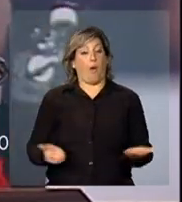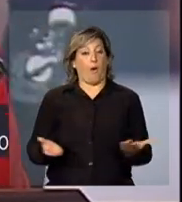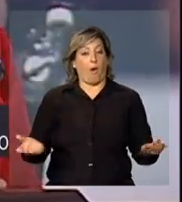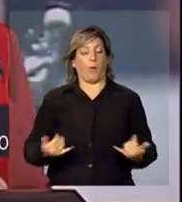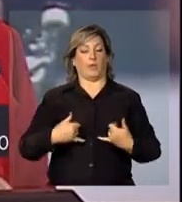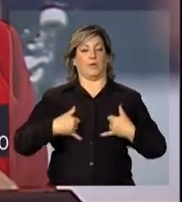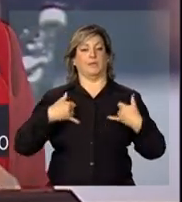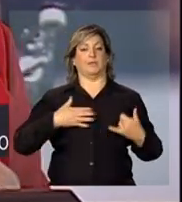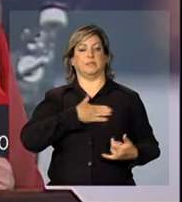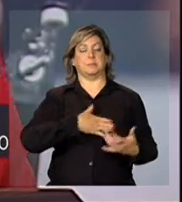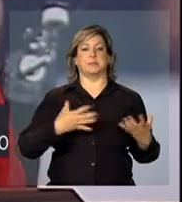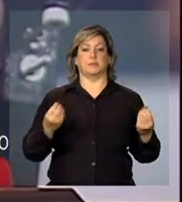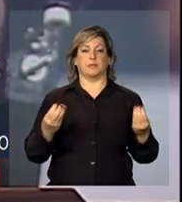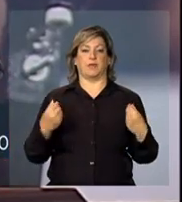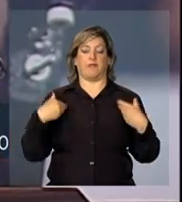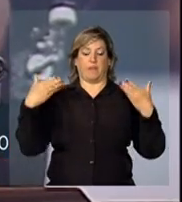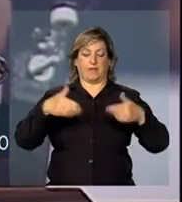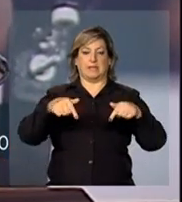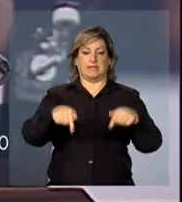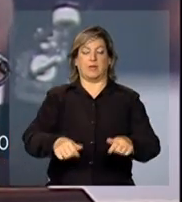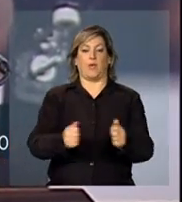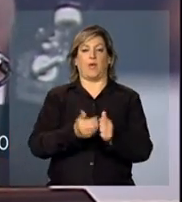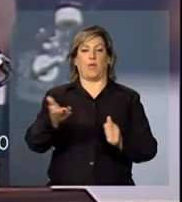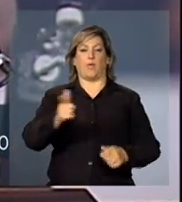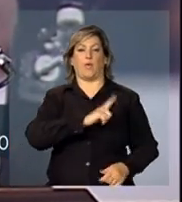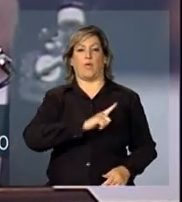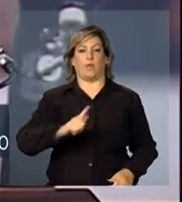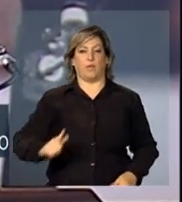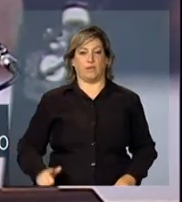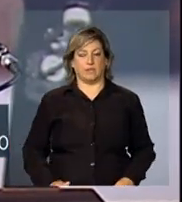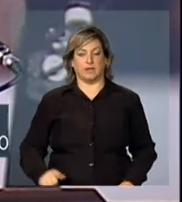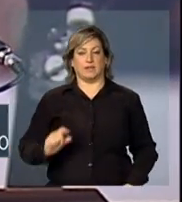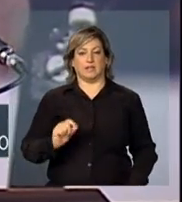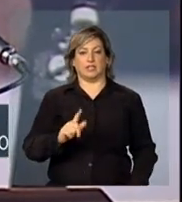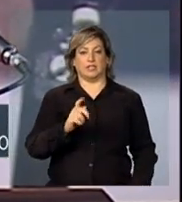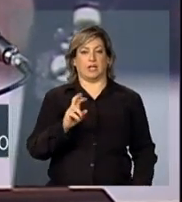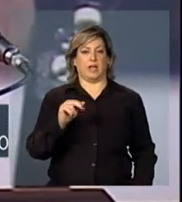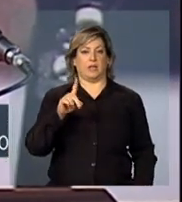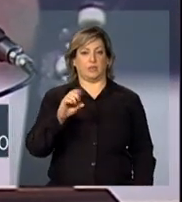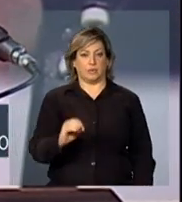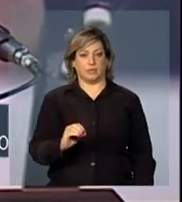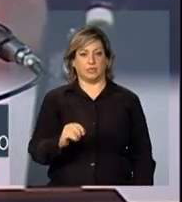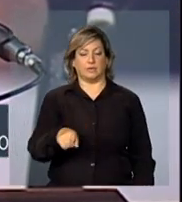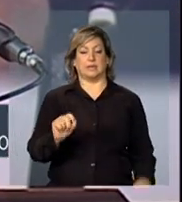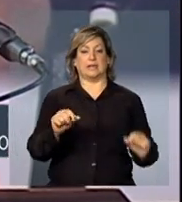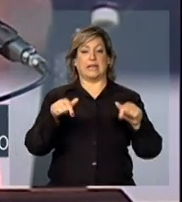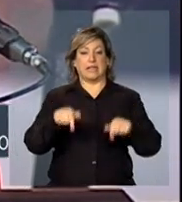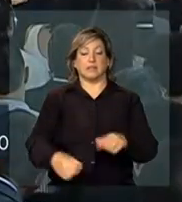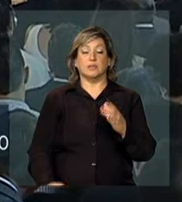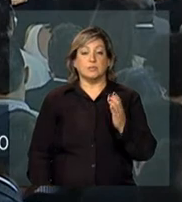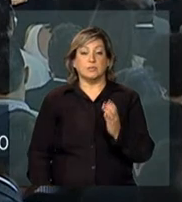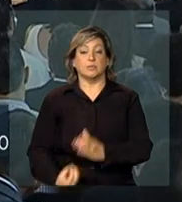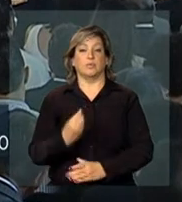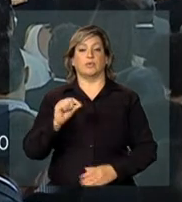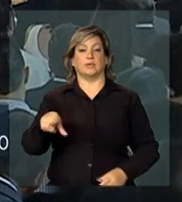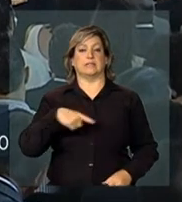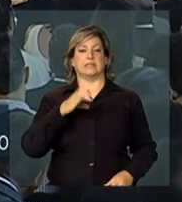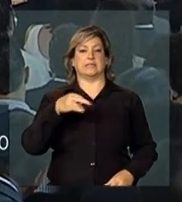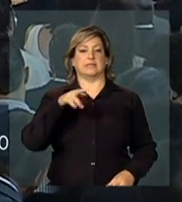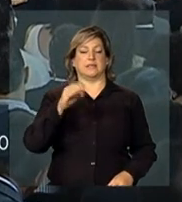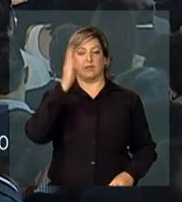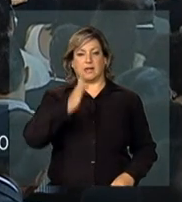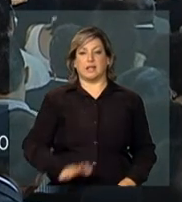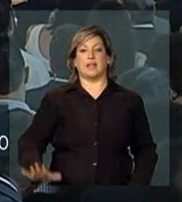ou participa aqui com o governador Geraldo Alckmin desse lançamento do centro